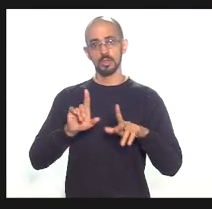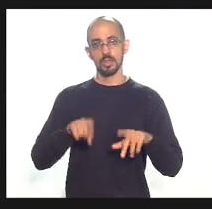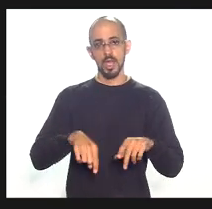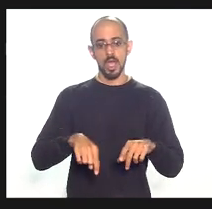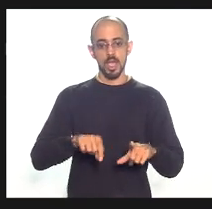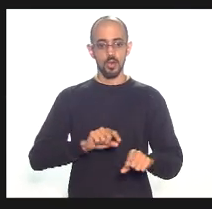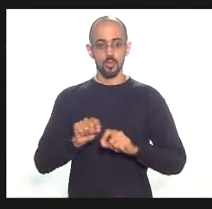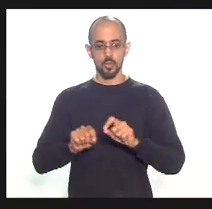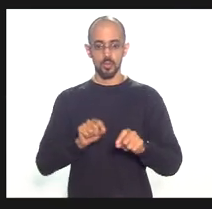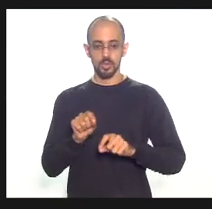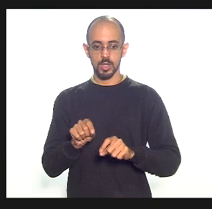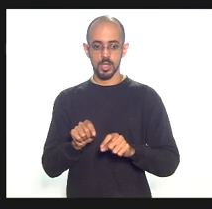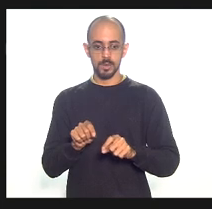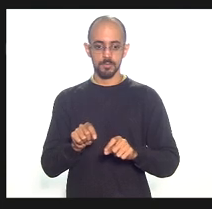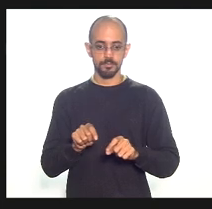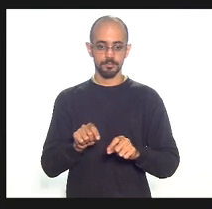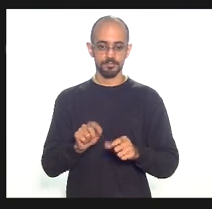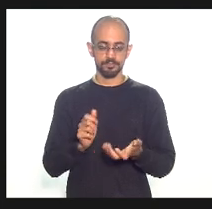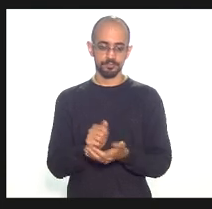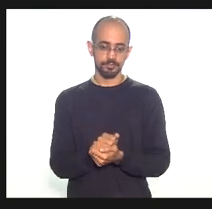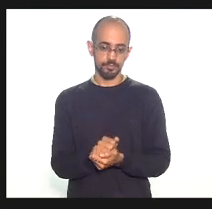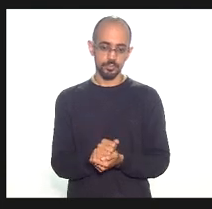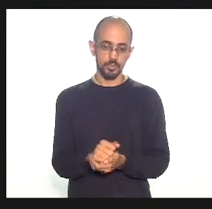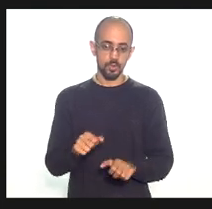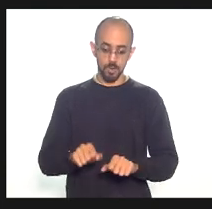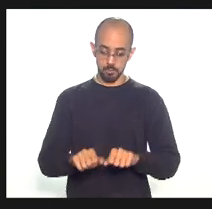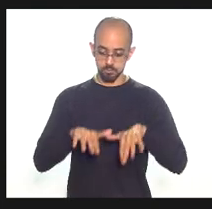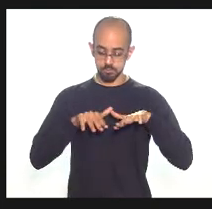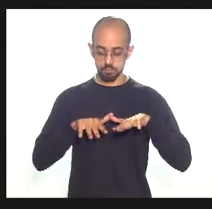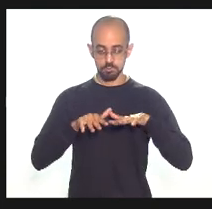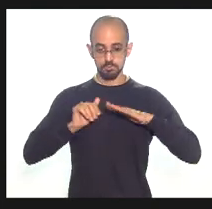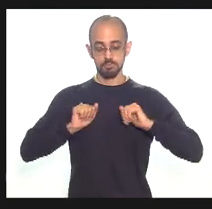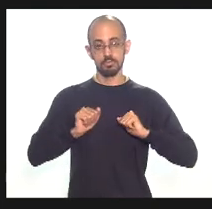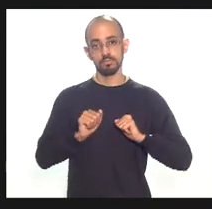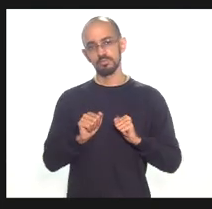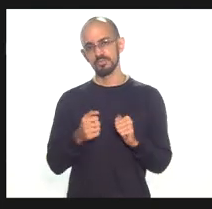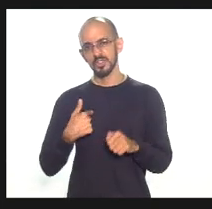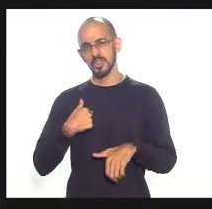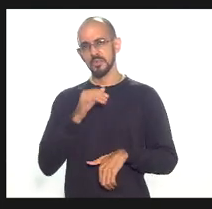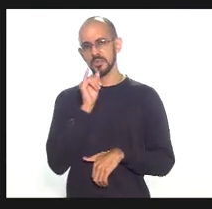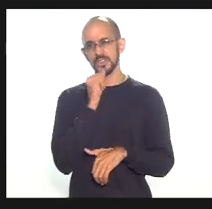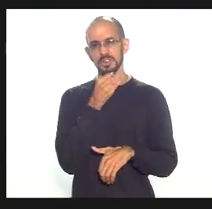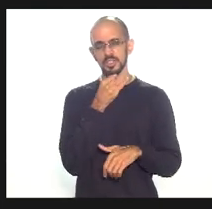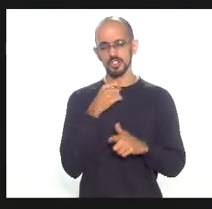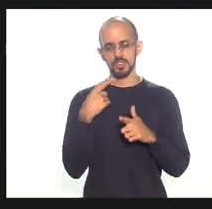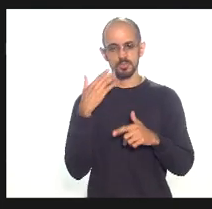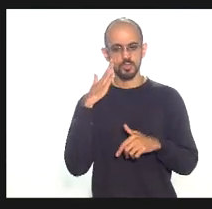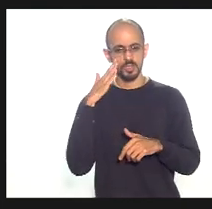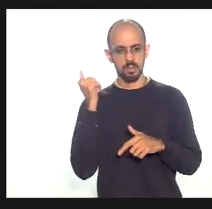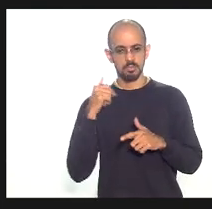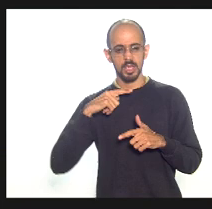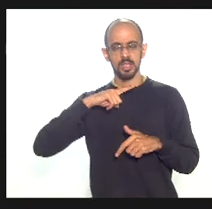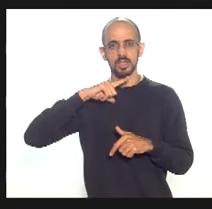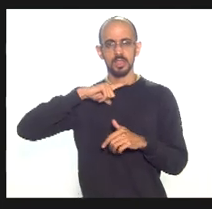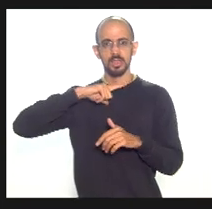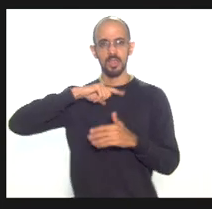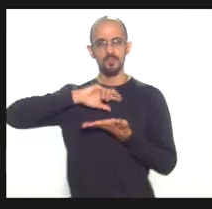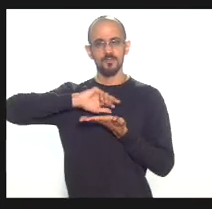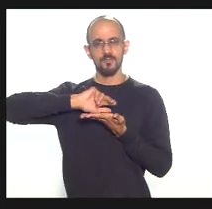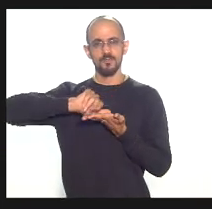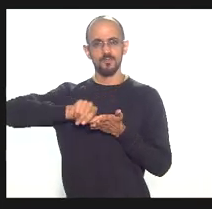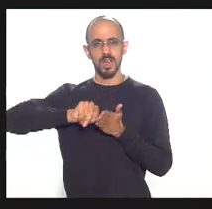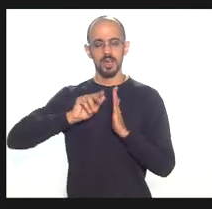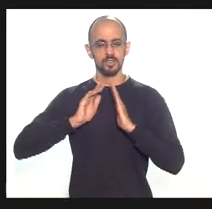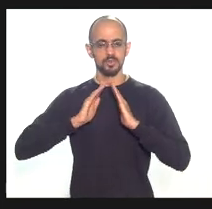sensibilidade de ver foi trazida foi aqui ao plenário me entristeci muito por saber que tem muitos parlamentares